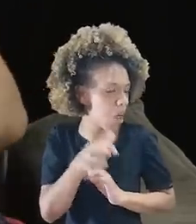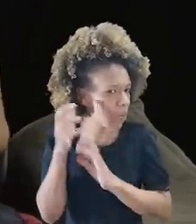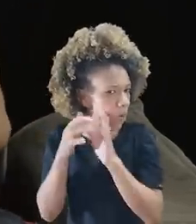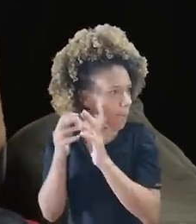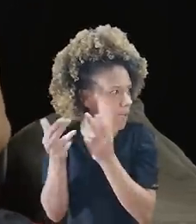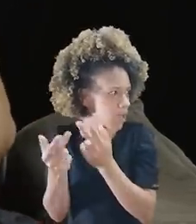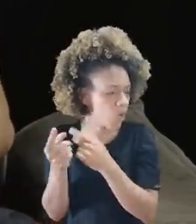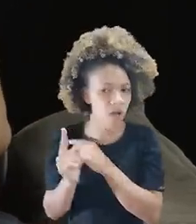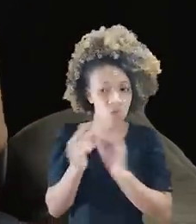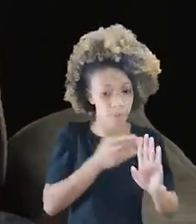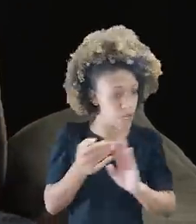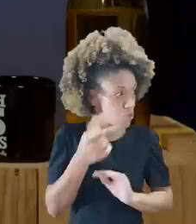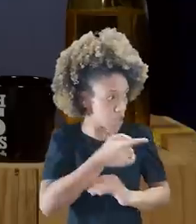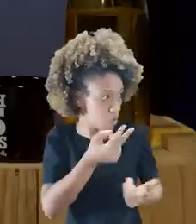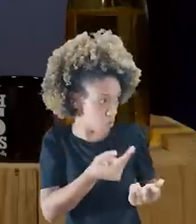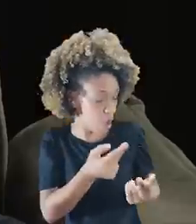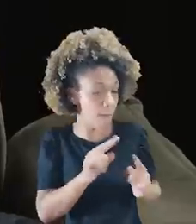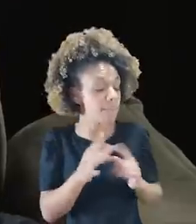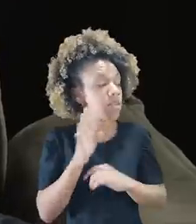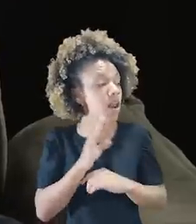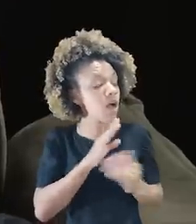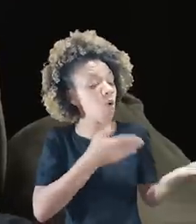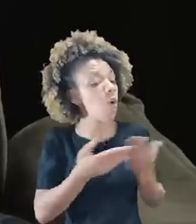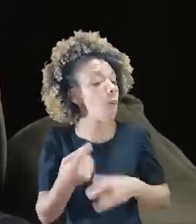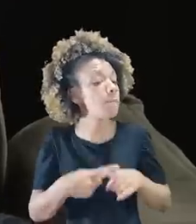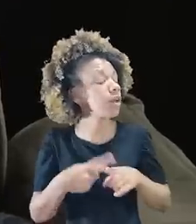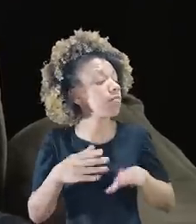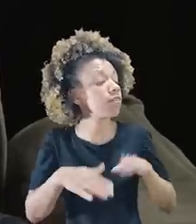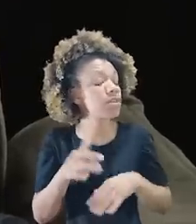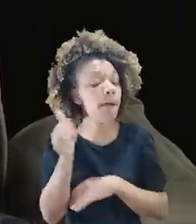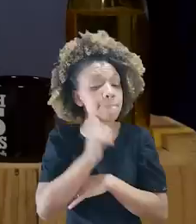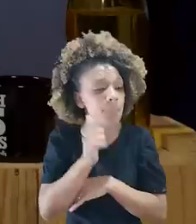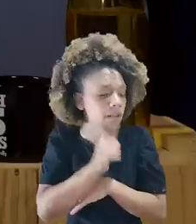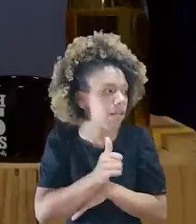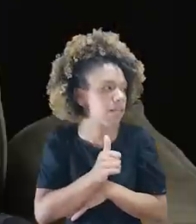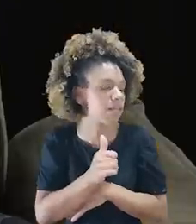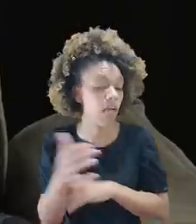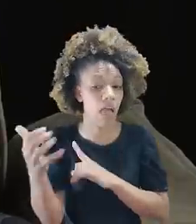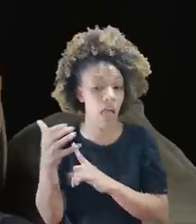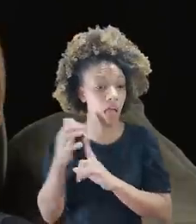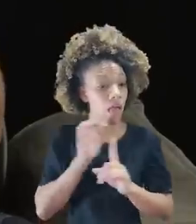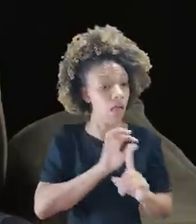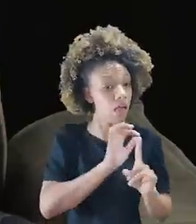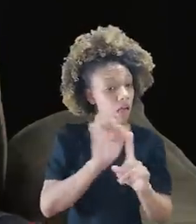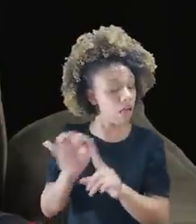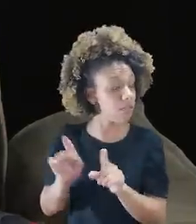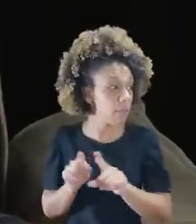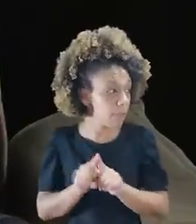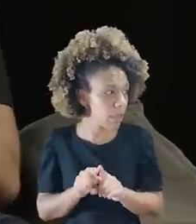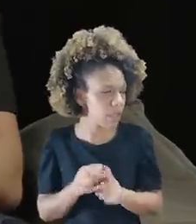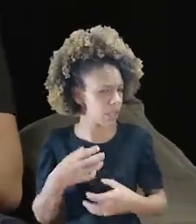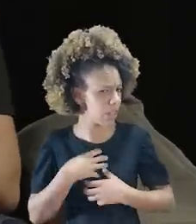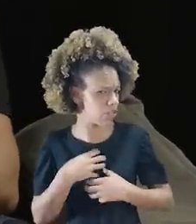você tinha naquele período né então acho que seria legal trazer você aqui porque talvez tem muita menina que é influenciadora muito cara que ador que